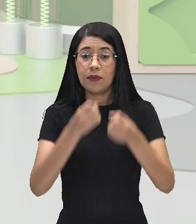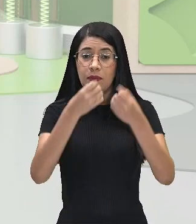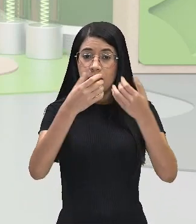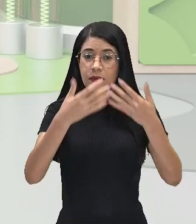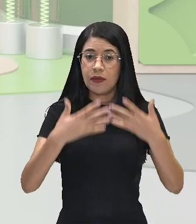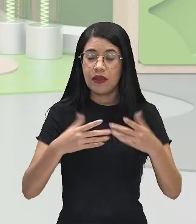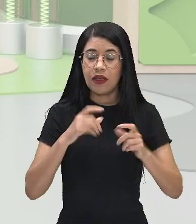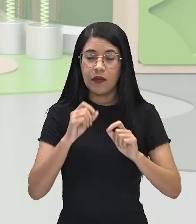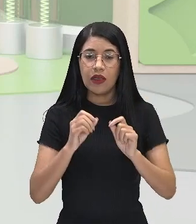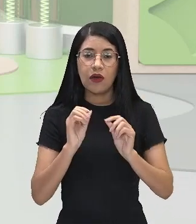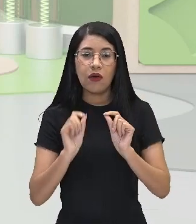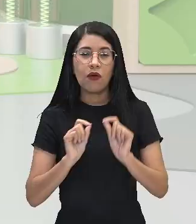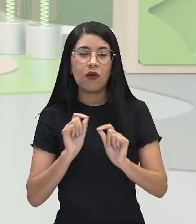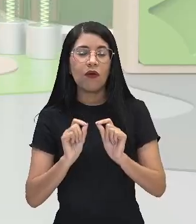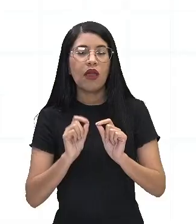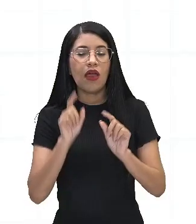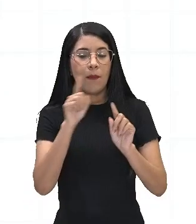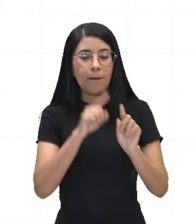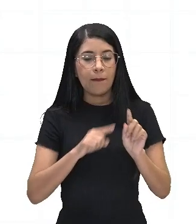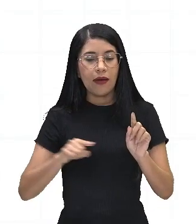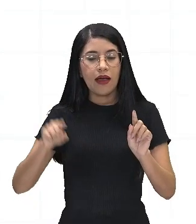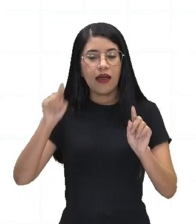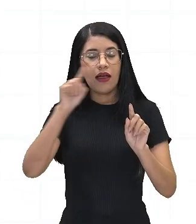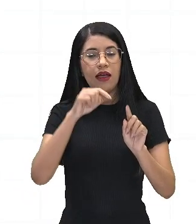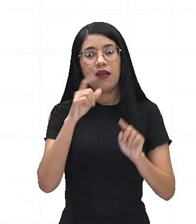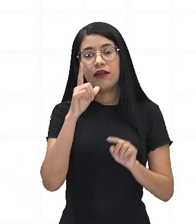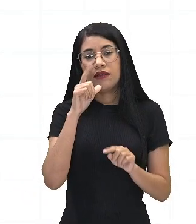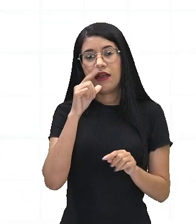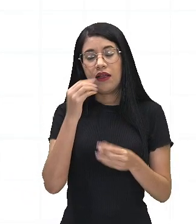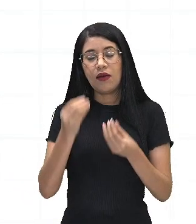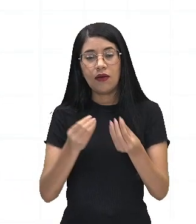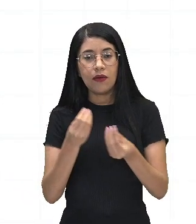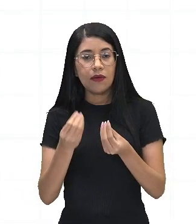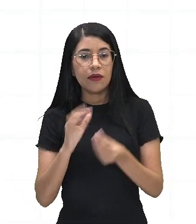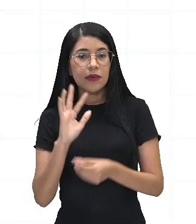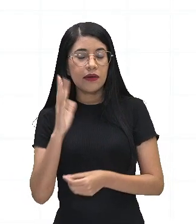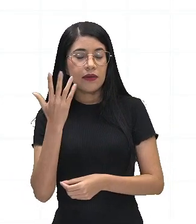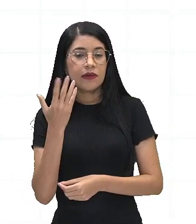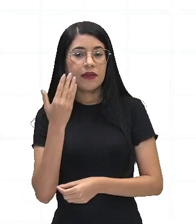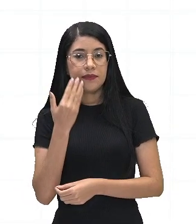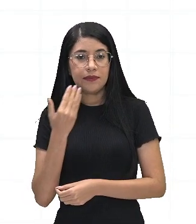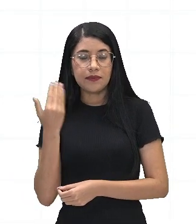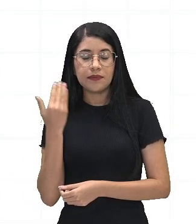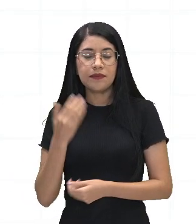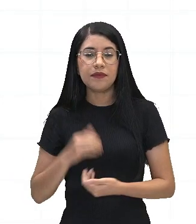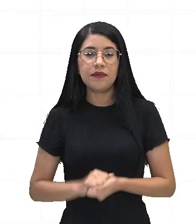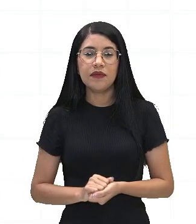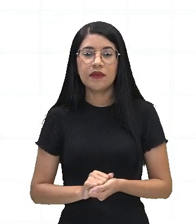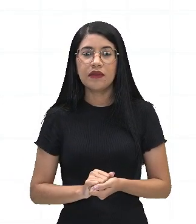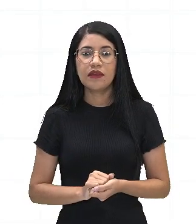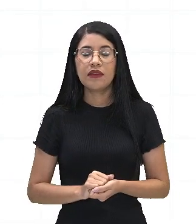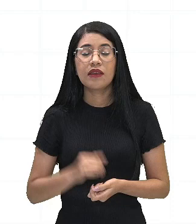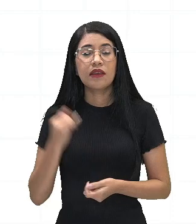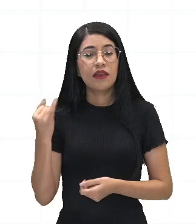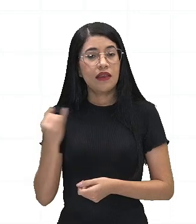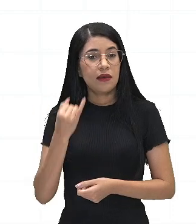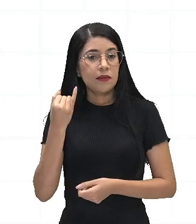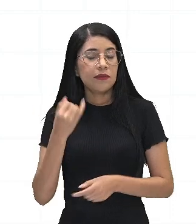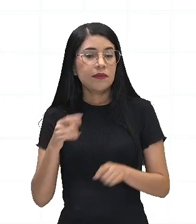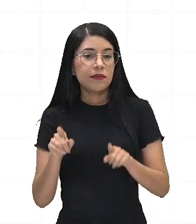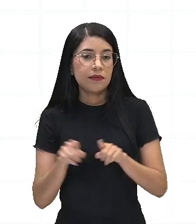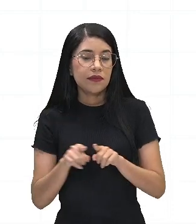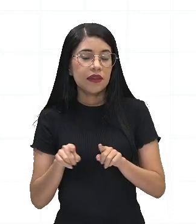o ciclo global da água, que é o que a gente tem aí como um dos fatores muito